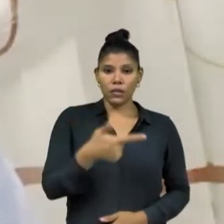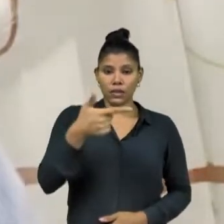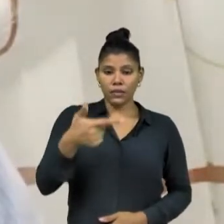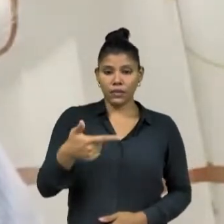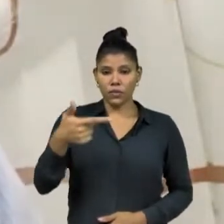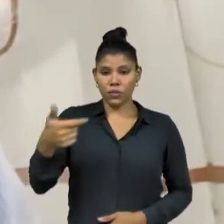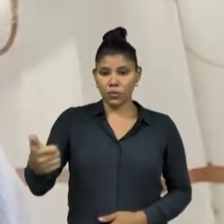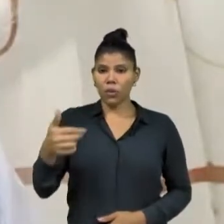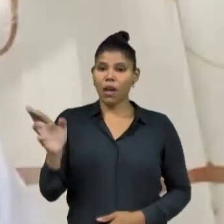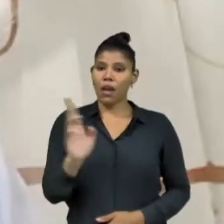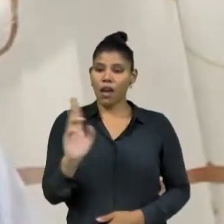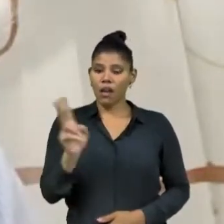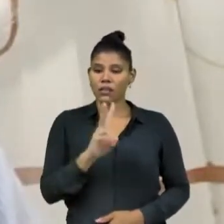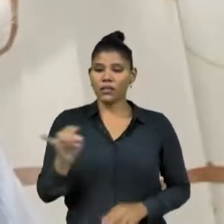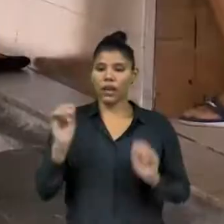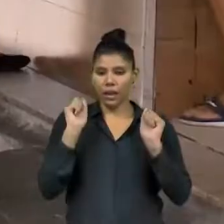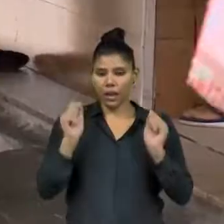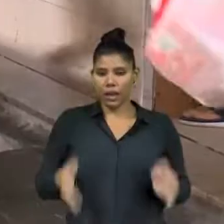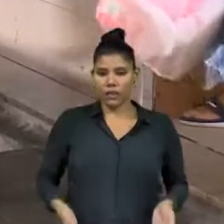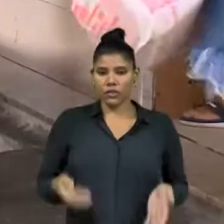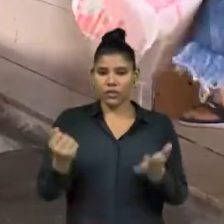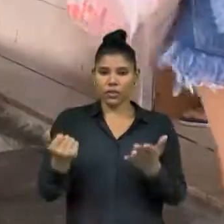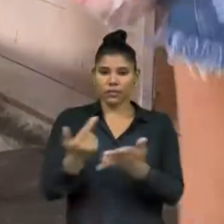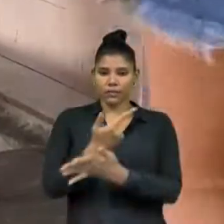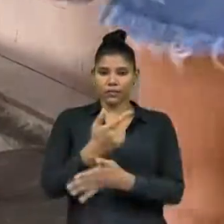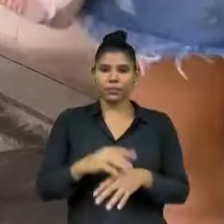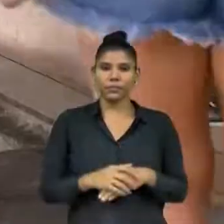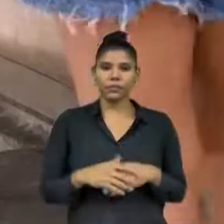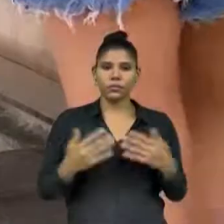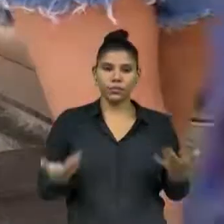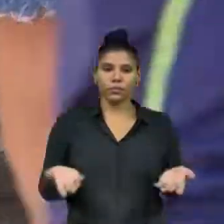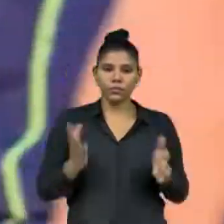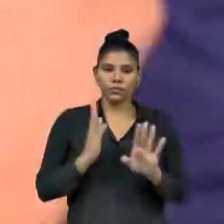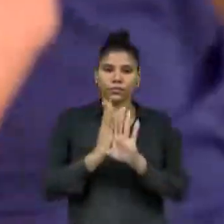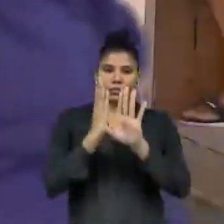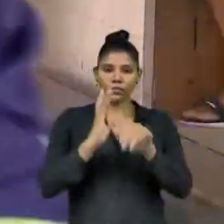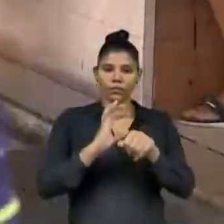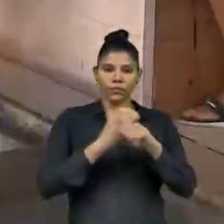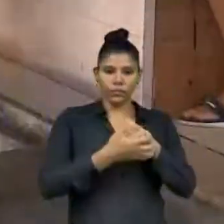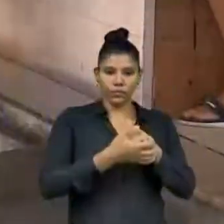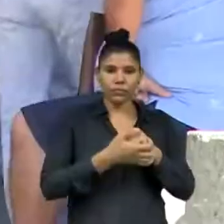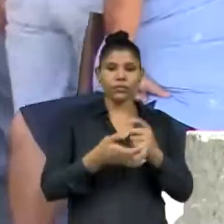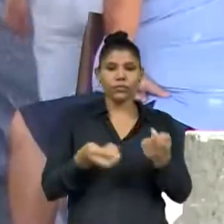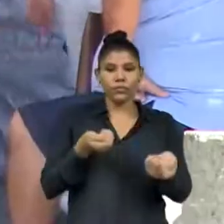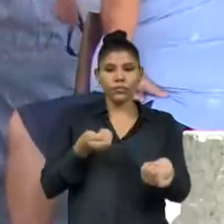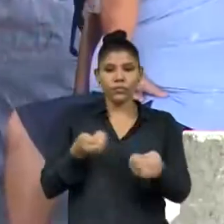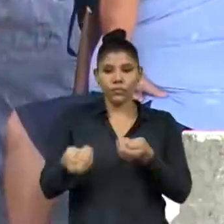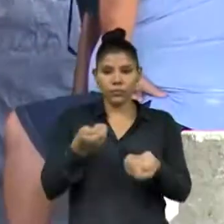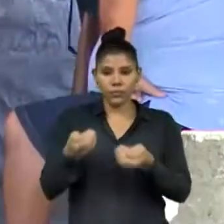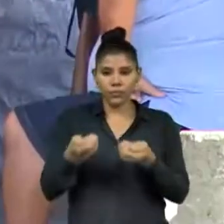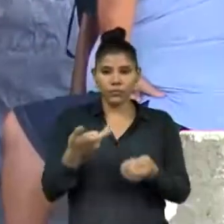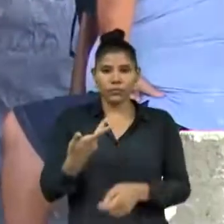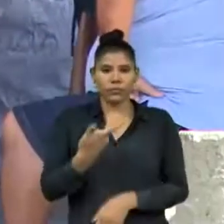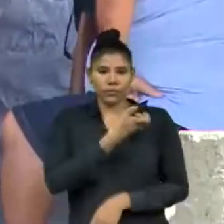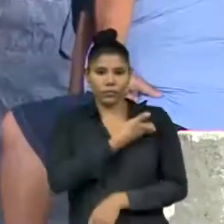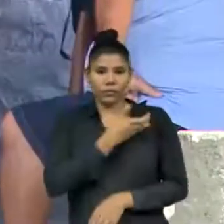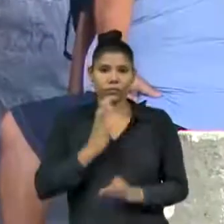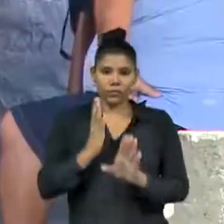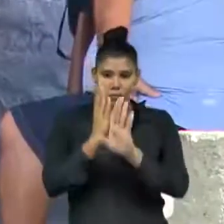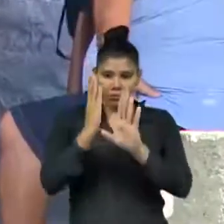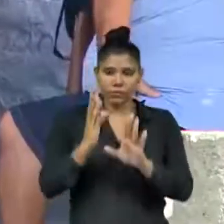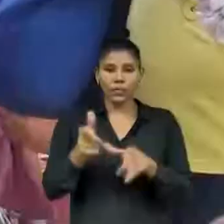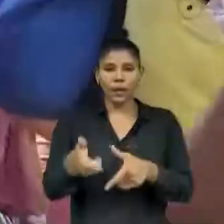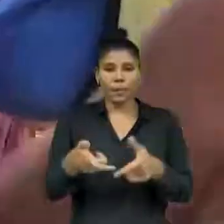médio que o consumidor vai comprar. Com os casos de Covid-19 controlados, após vacinação em massa, a maioria